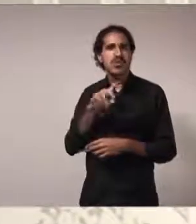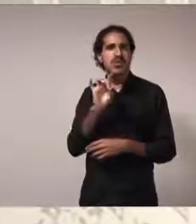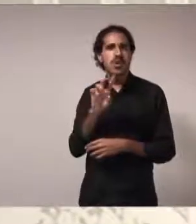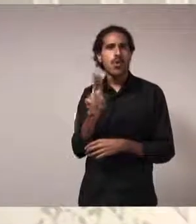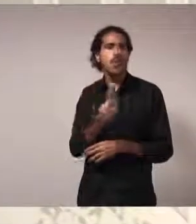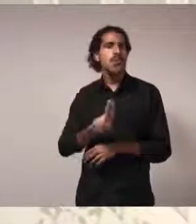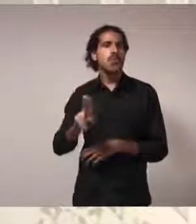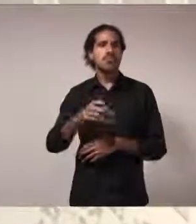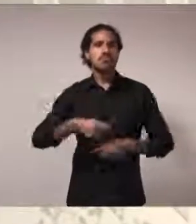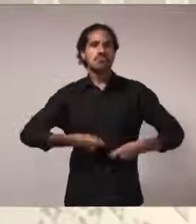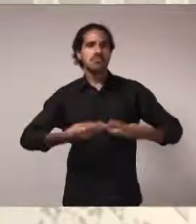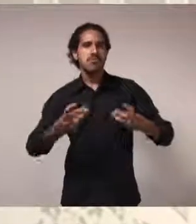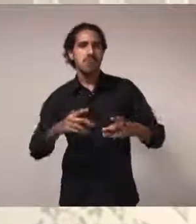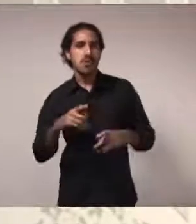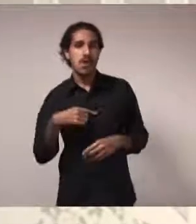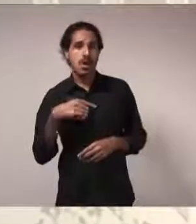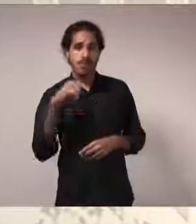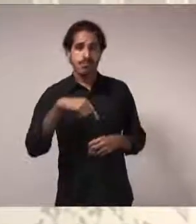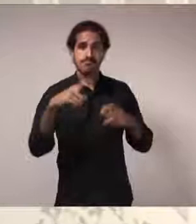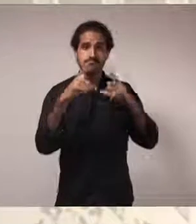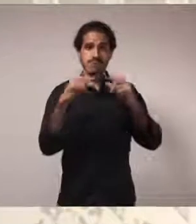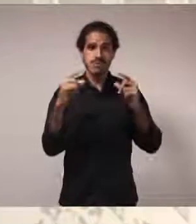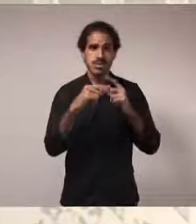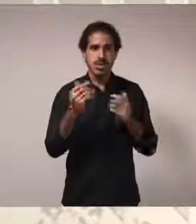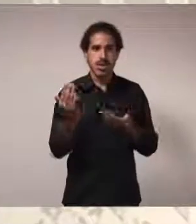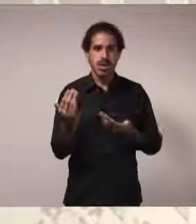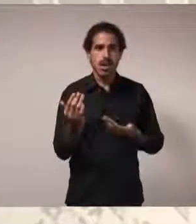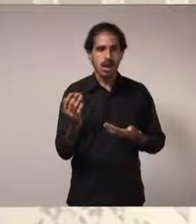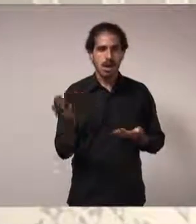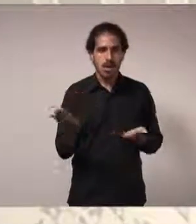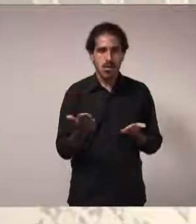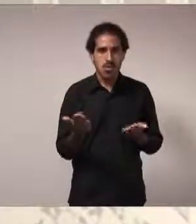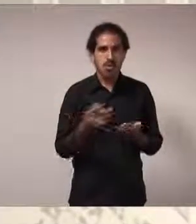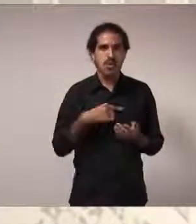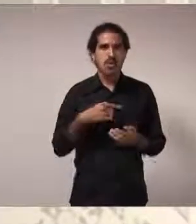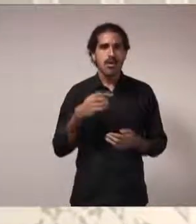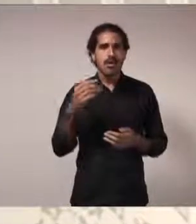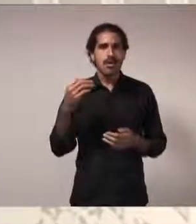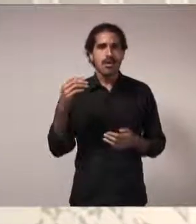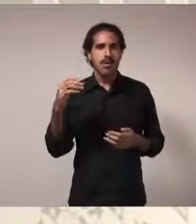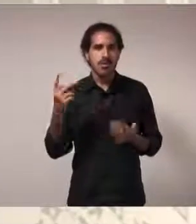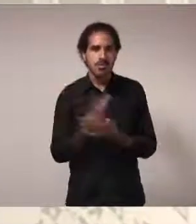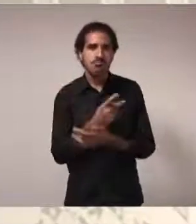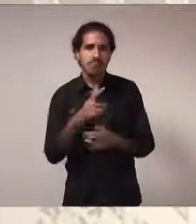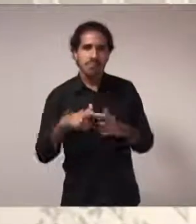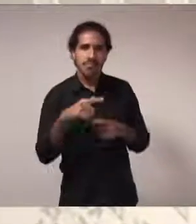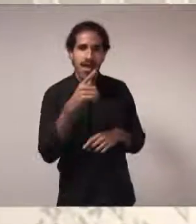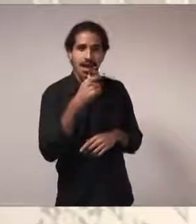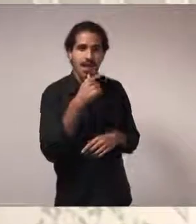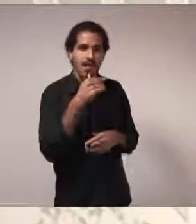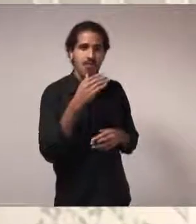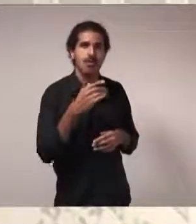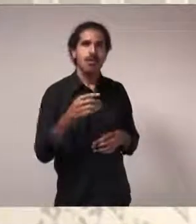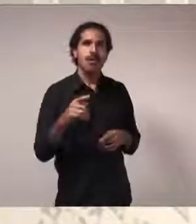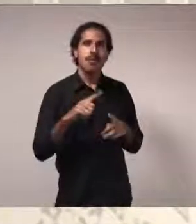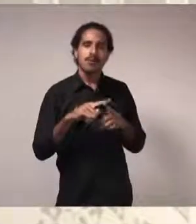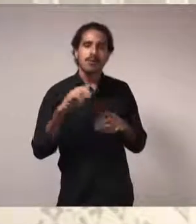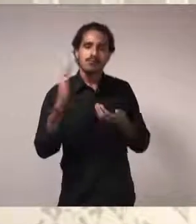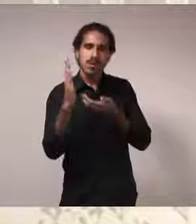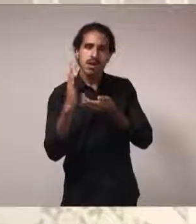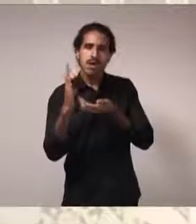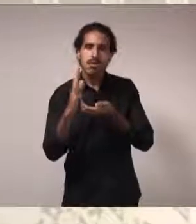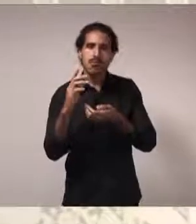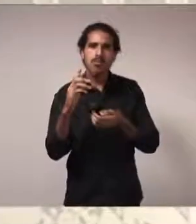consumo. O Distrito Federal, recentemente, viveu uma crise hídrica. E a Câmara dos Deputados aproveitou esse momento para quebrar